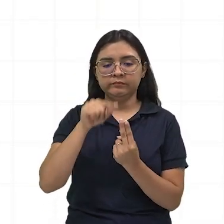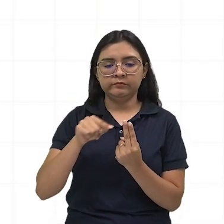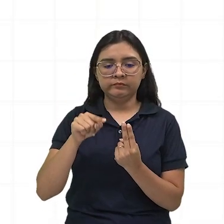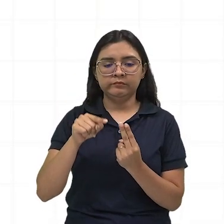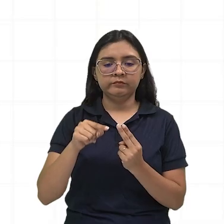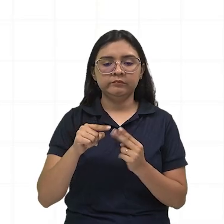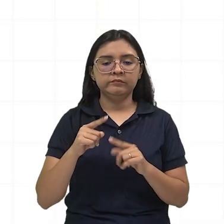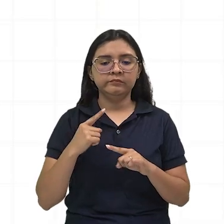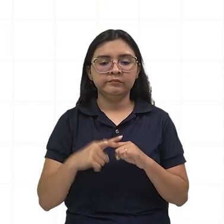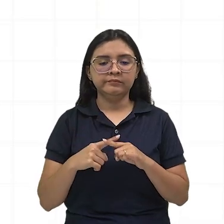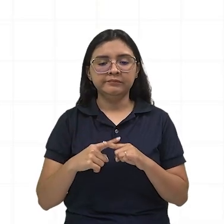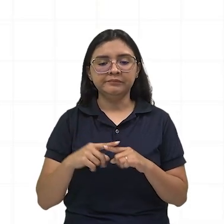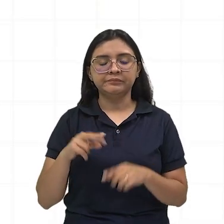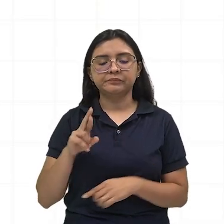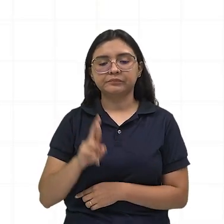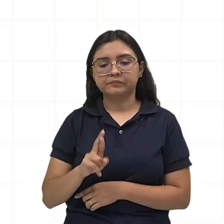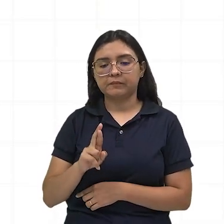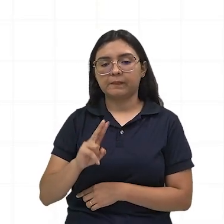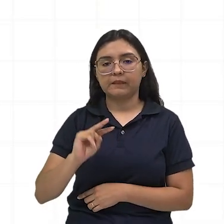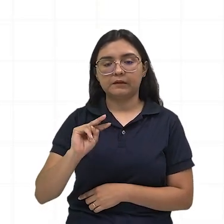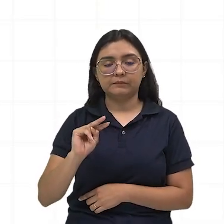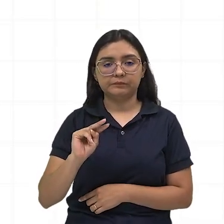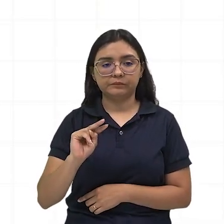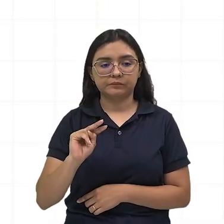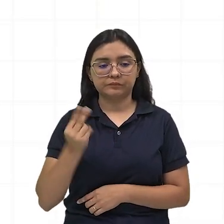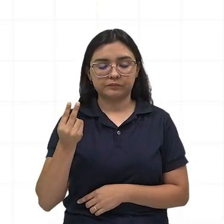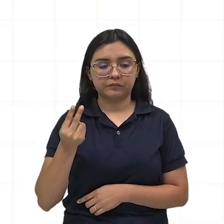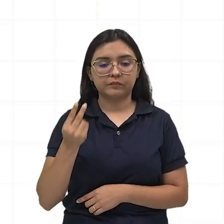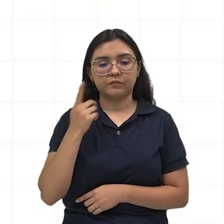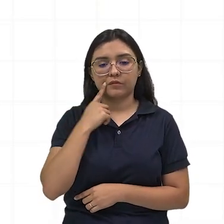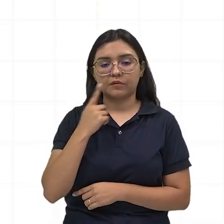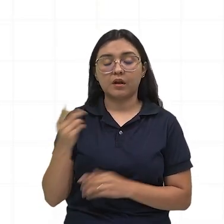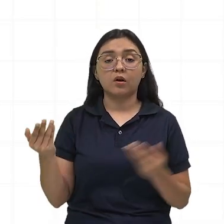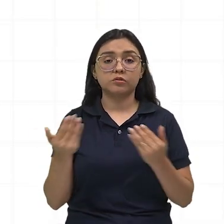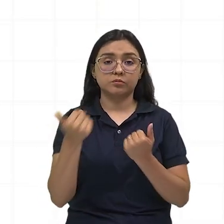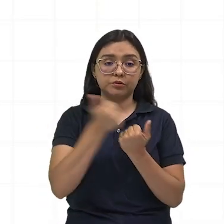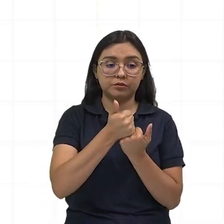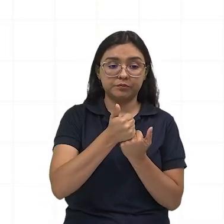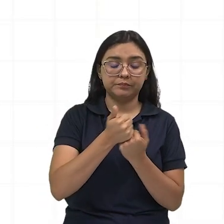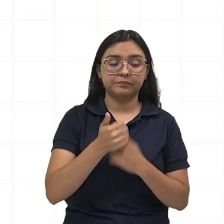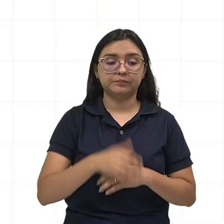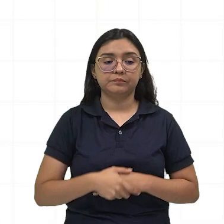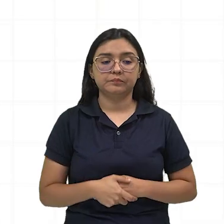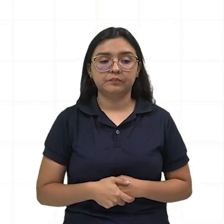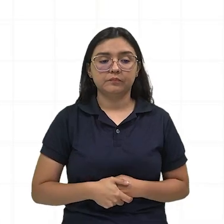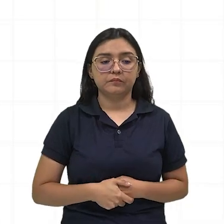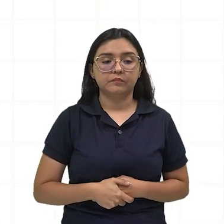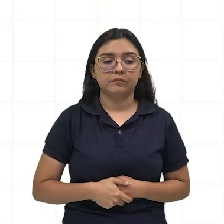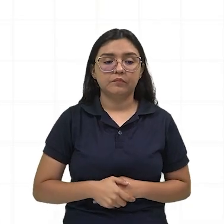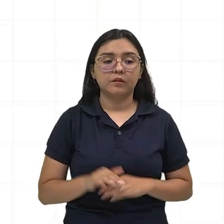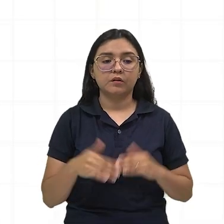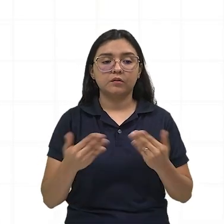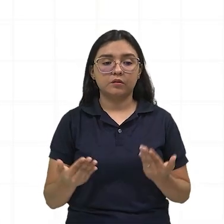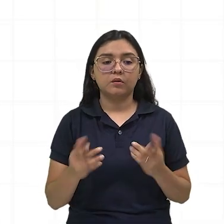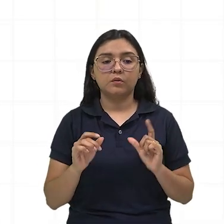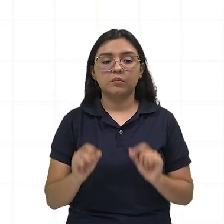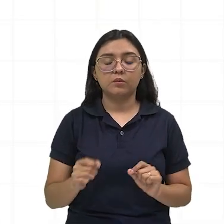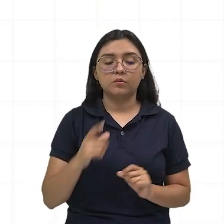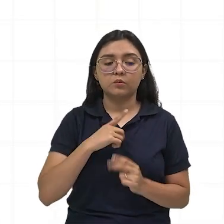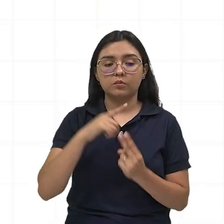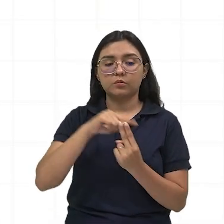π vezes R ao quadrado. Então, está aqui substituindo, olha. Agora, olha o π,